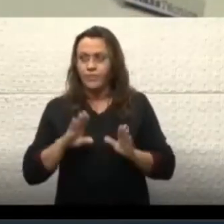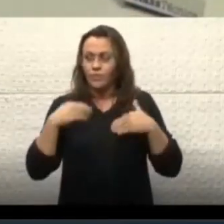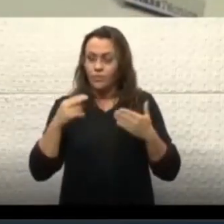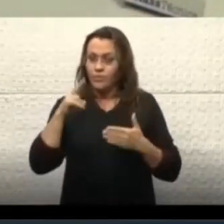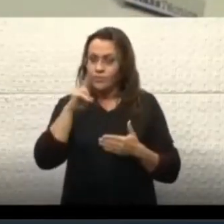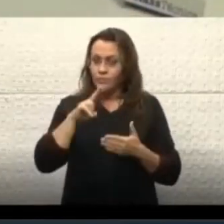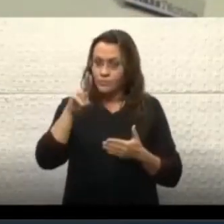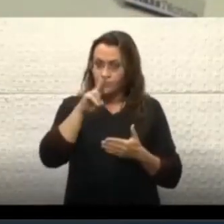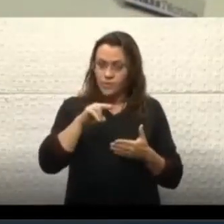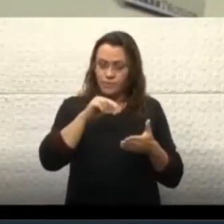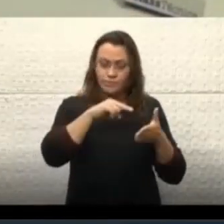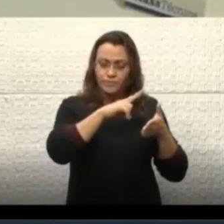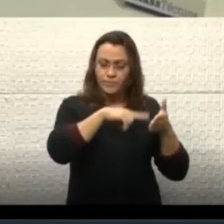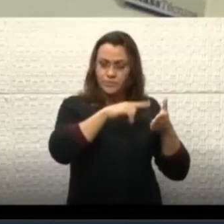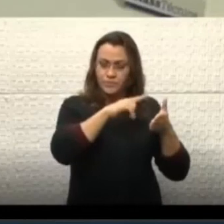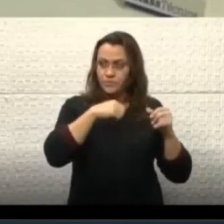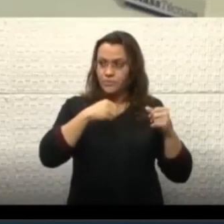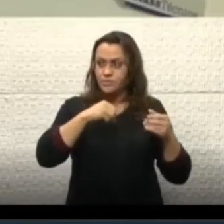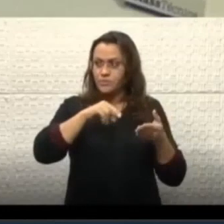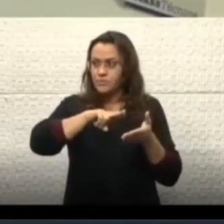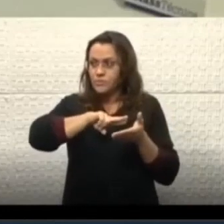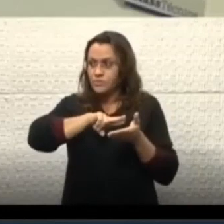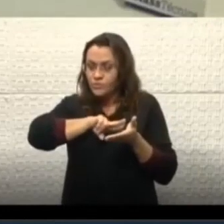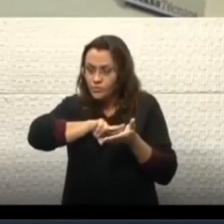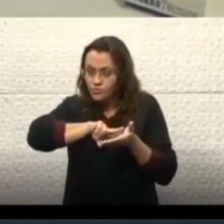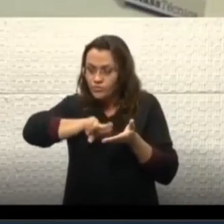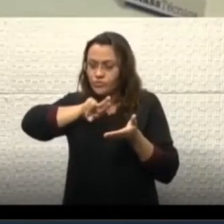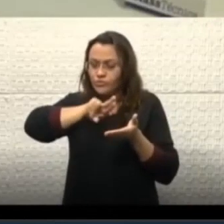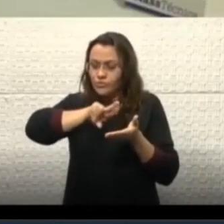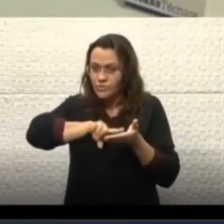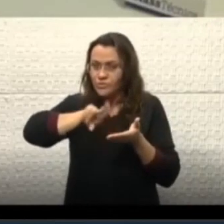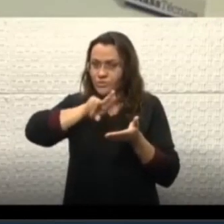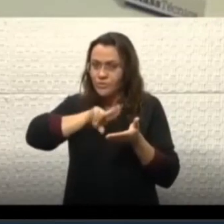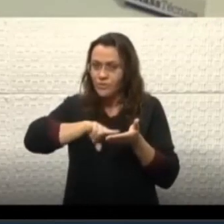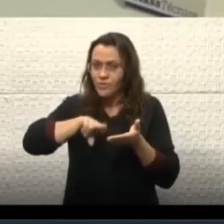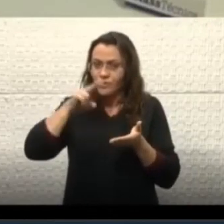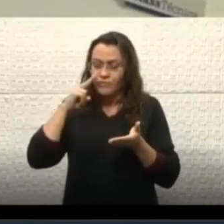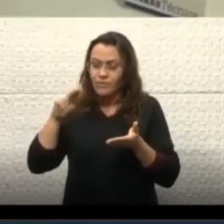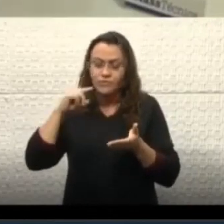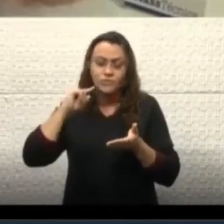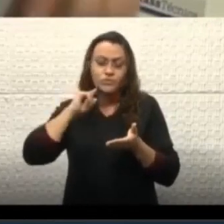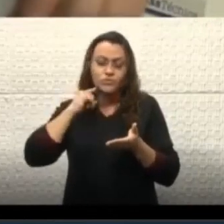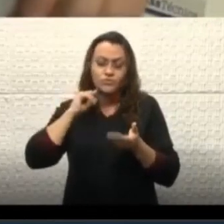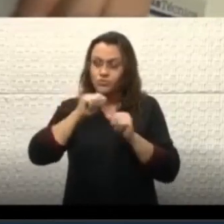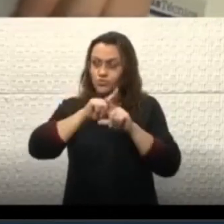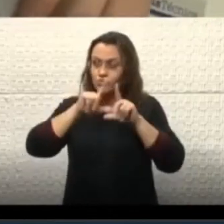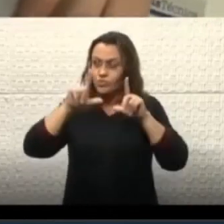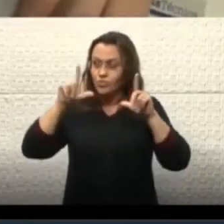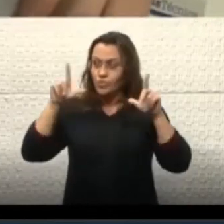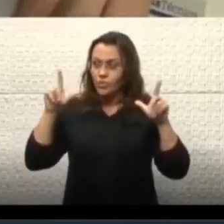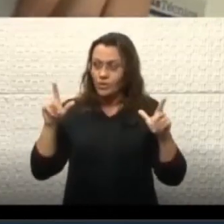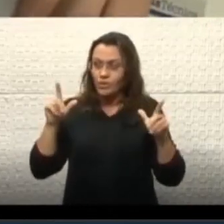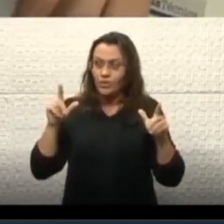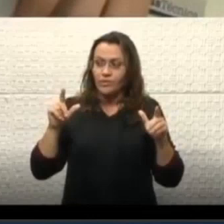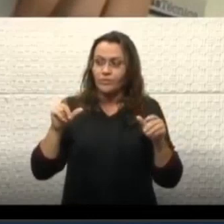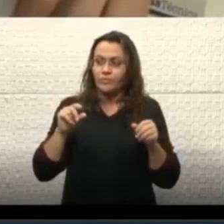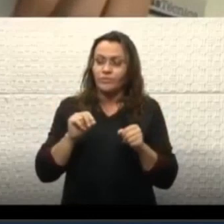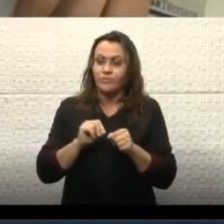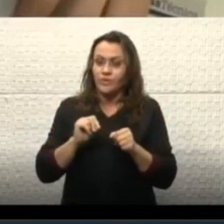um pincel, eu posso retirar a amostra. Se eu estou vendo se a sujidade está bem clara, eu vou retirar essa